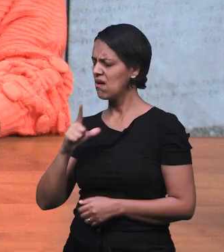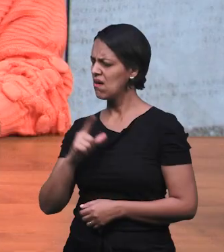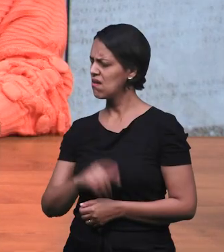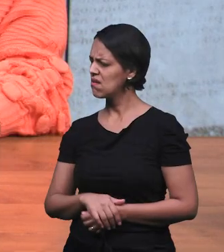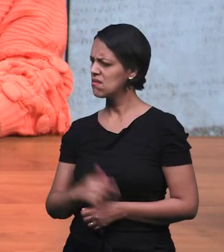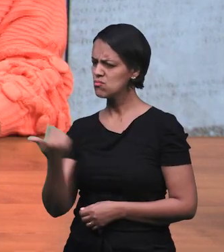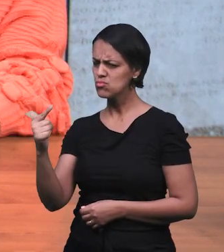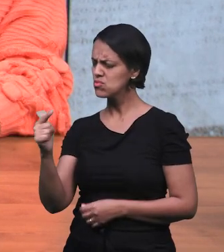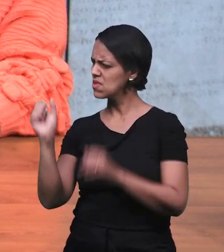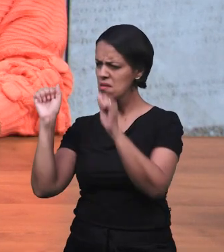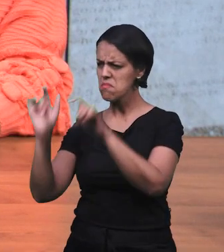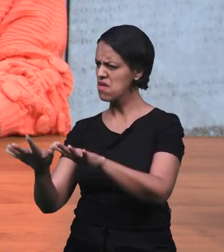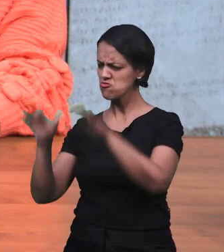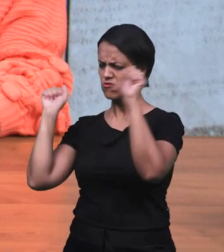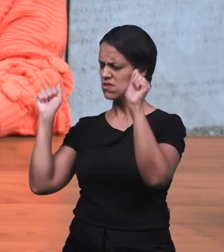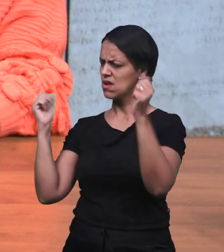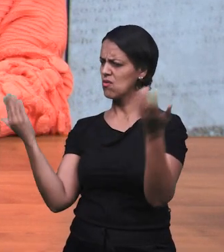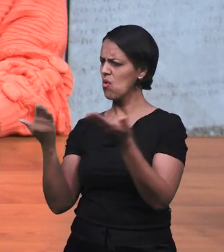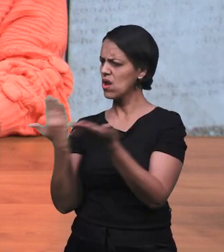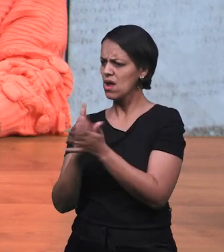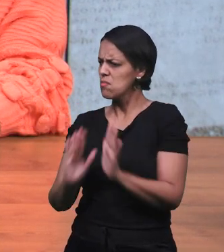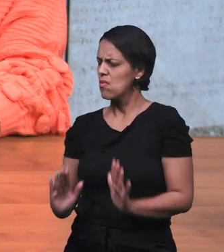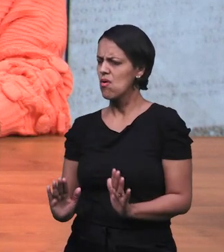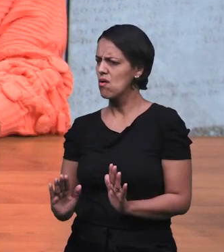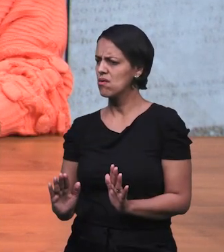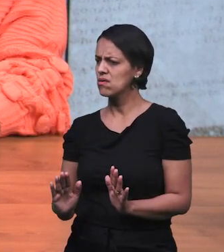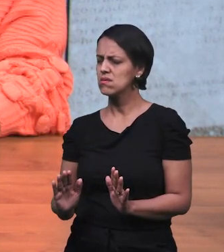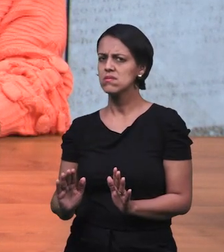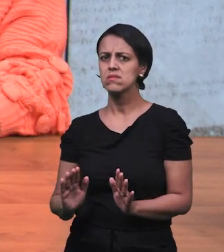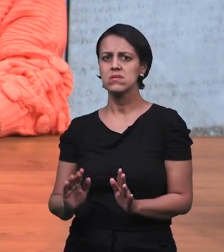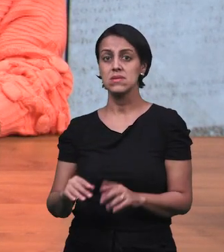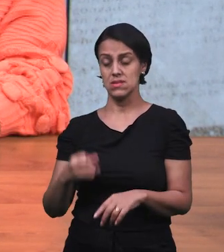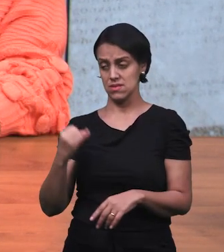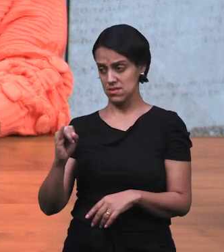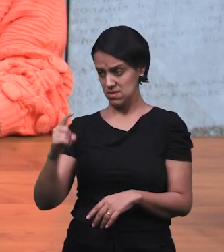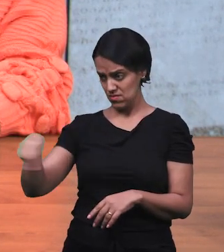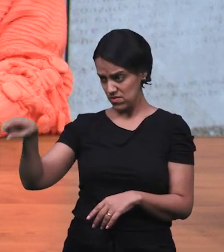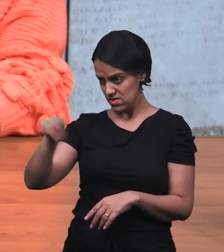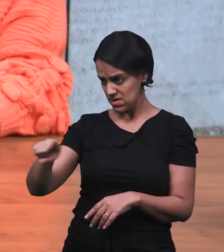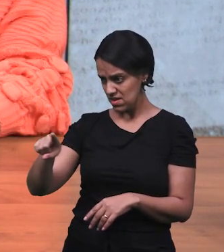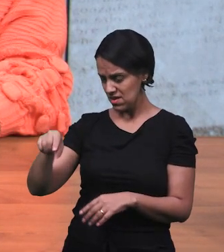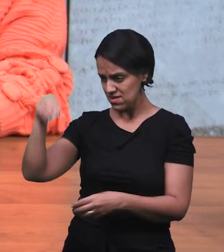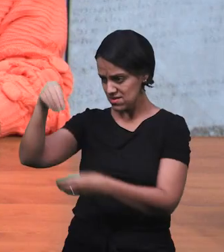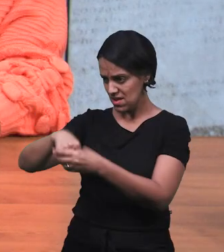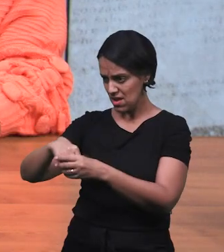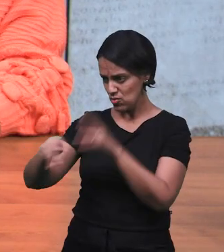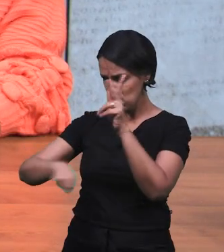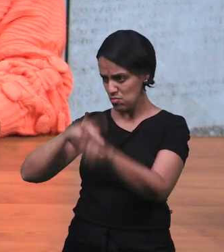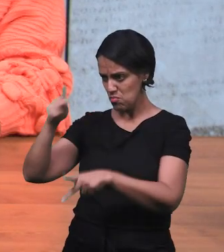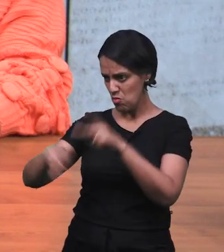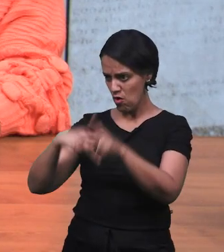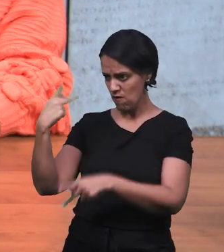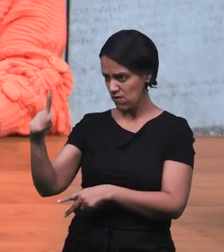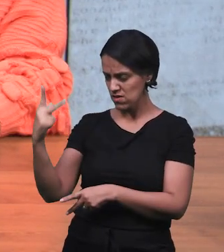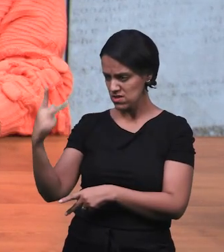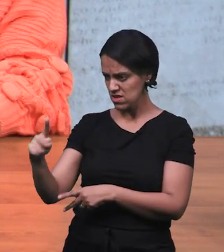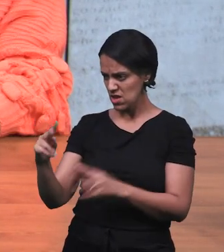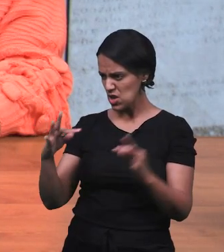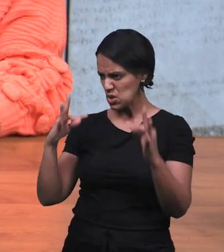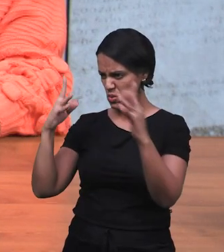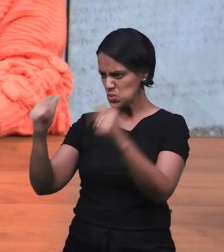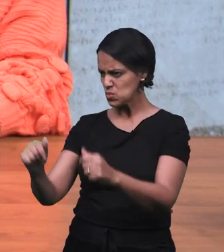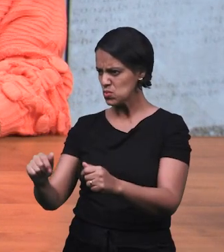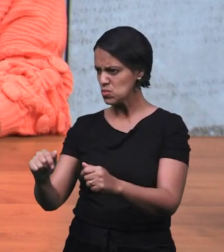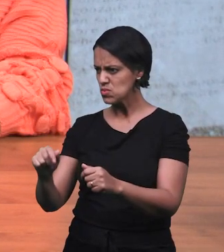não deixará de haver servos, nem rachadores de lenha, nem tiradores